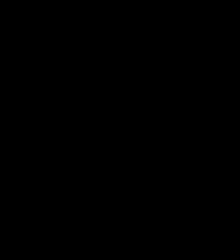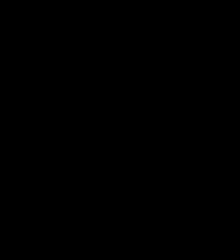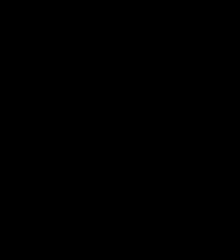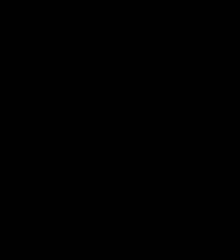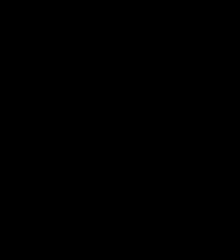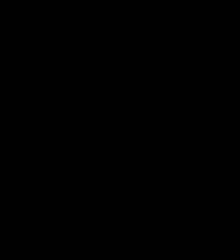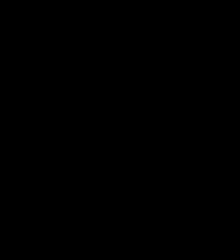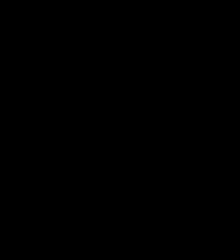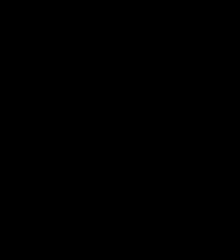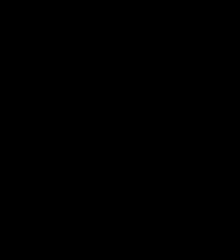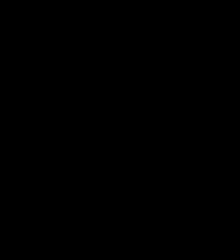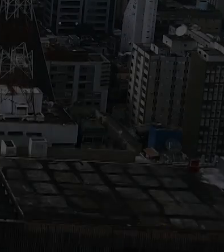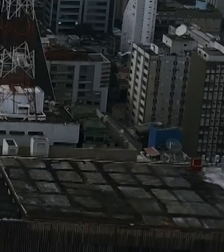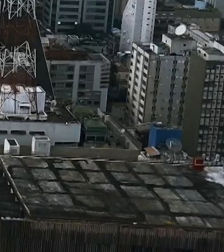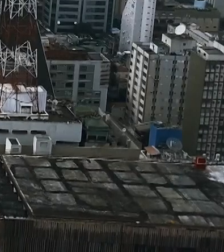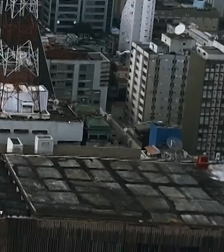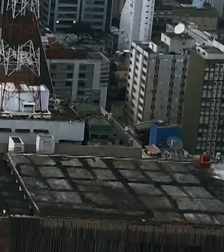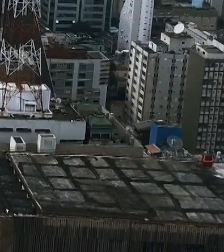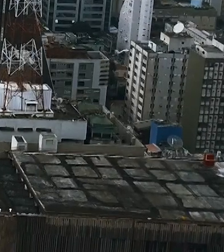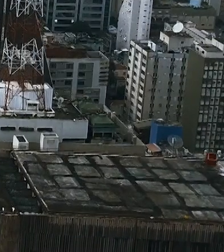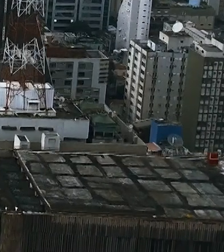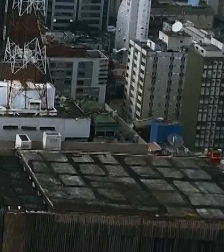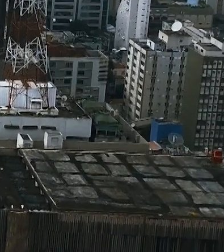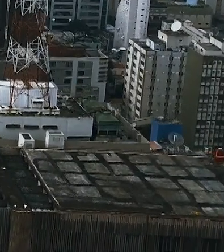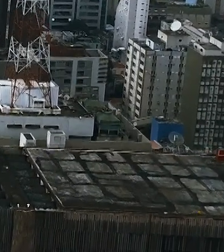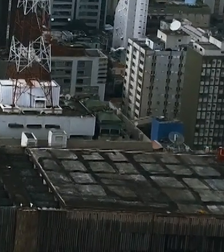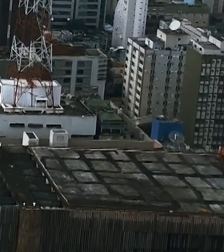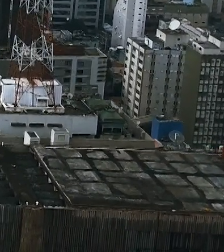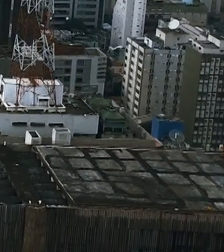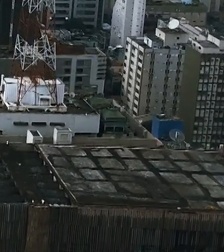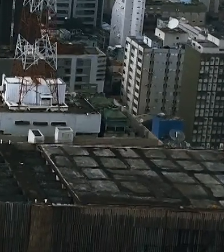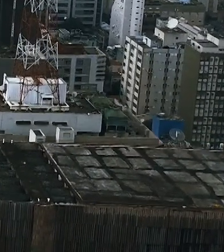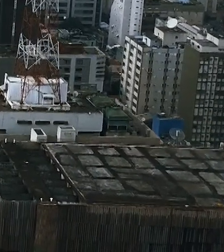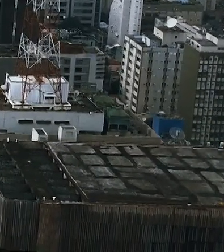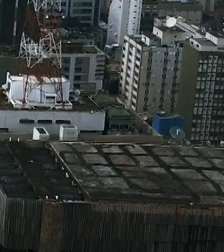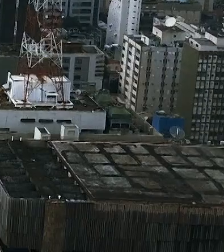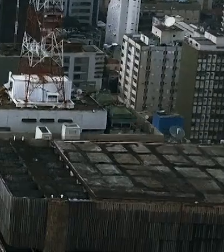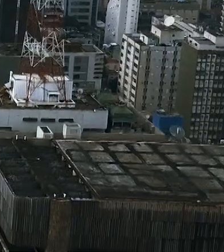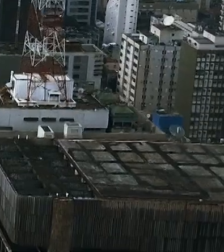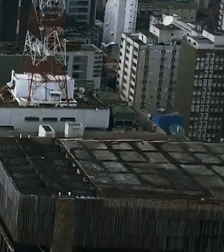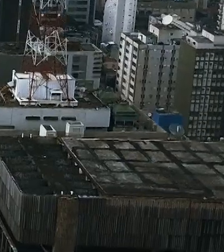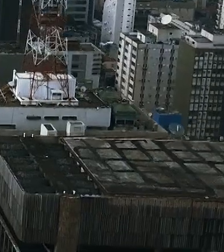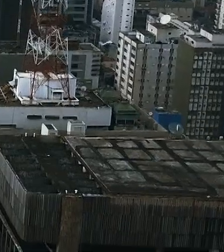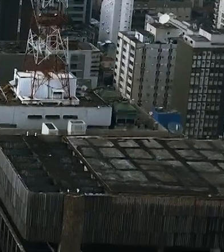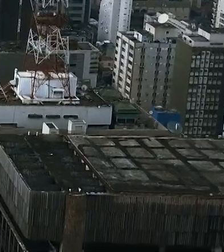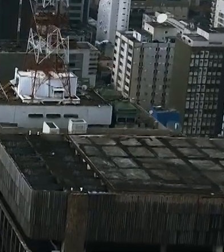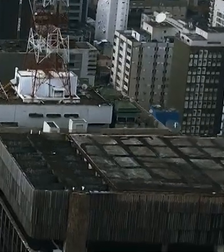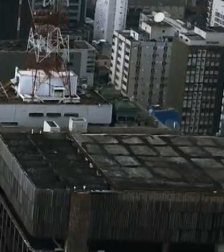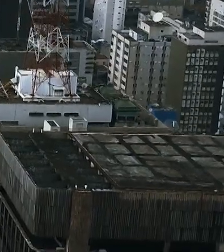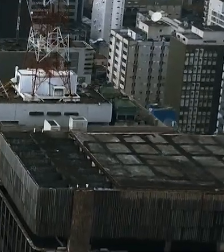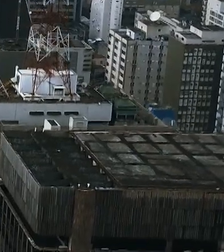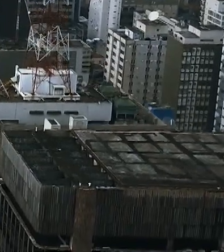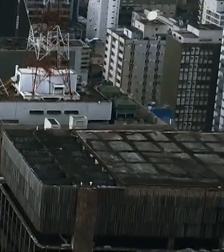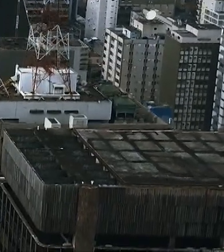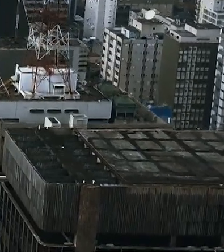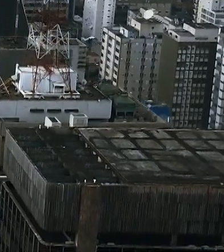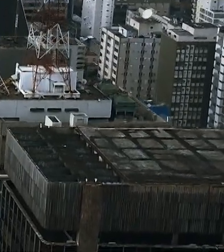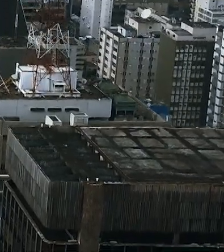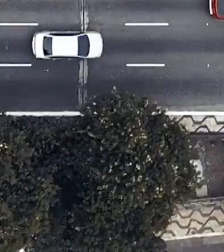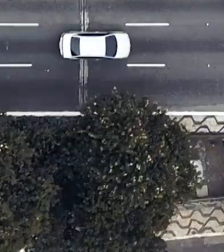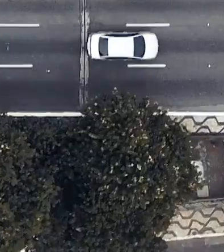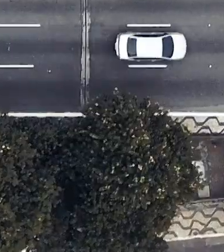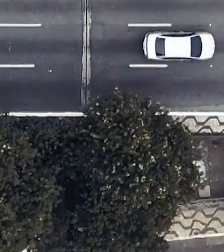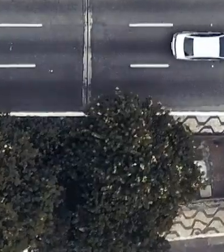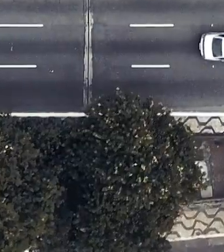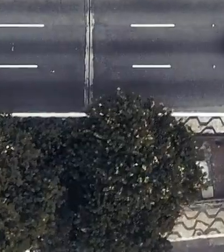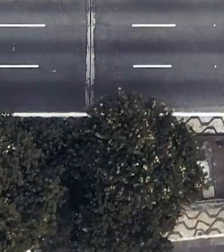Uruçu. Patrocínio CPFL Energia. Realização Ministério da Cultura, Governo Federal, Brasil, União e Reconstrução. Vista